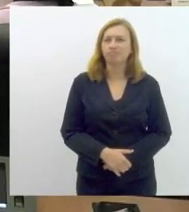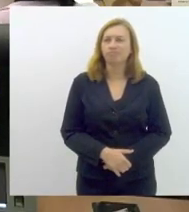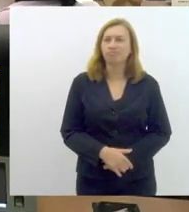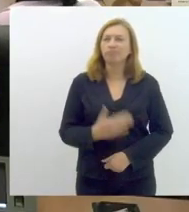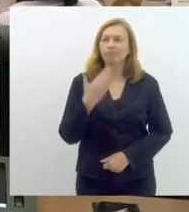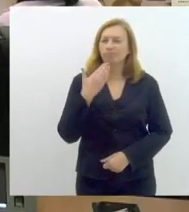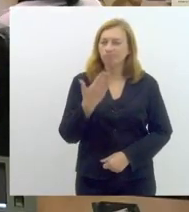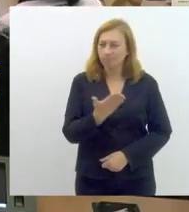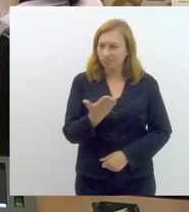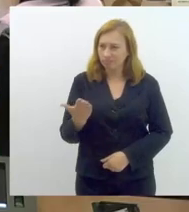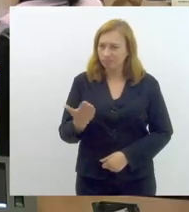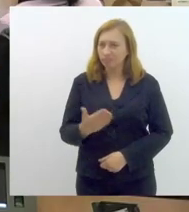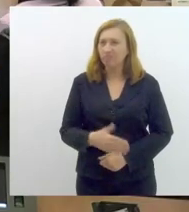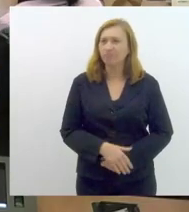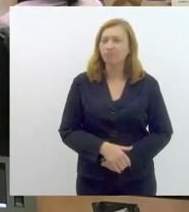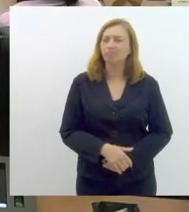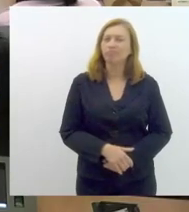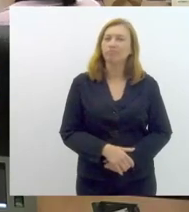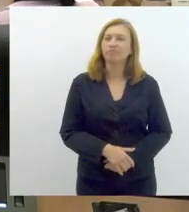favor. Vocês